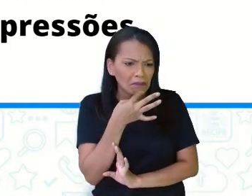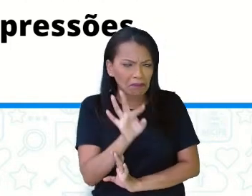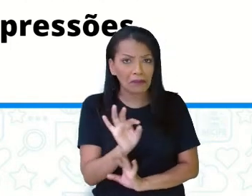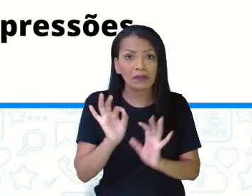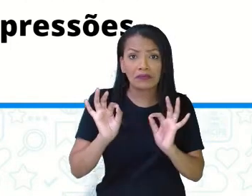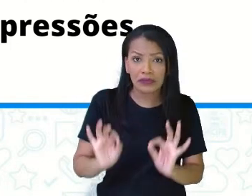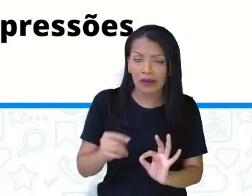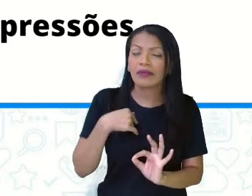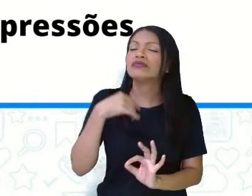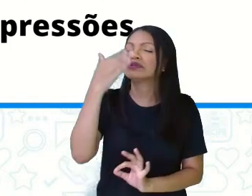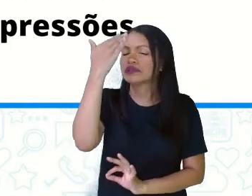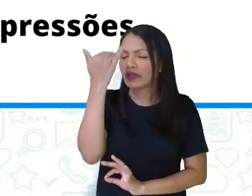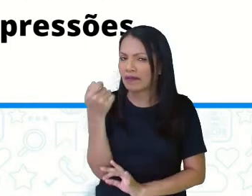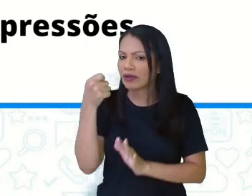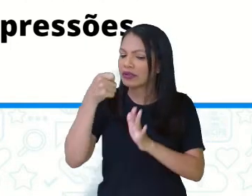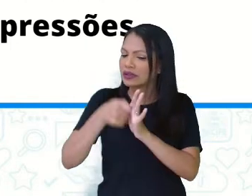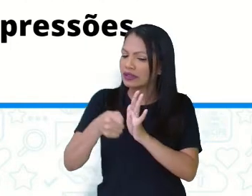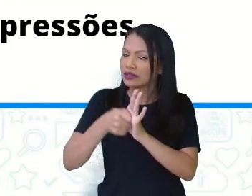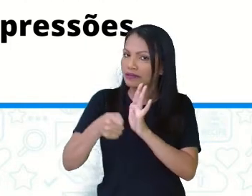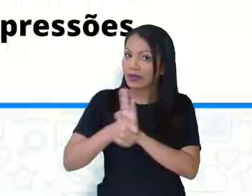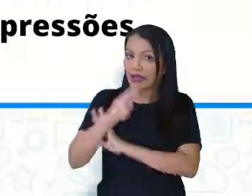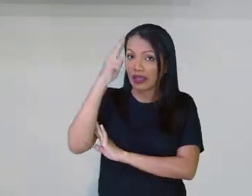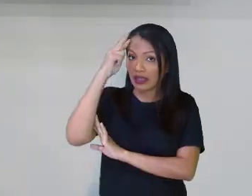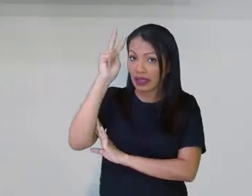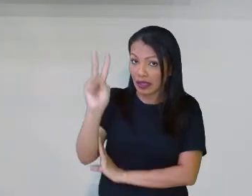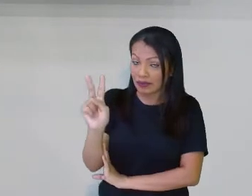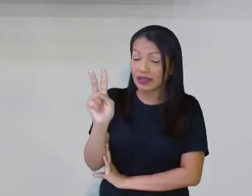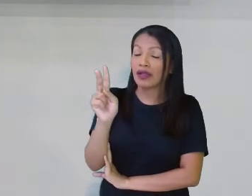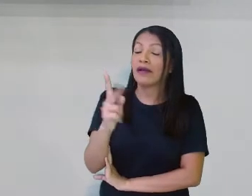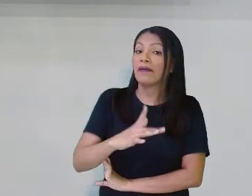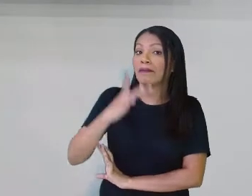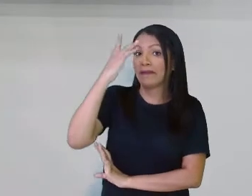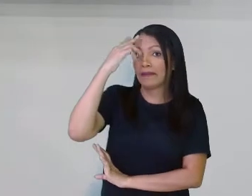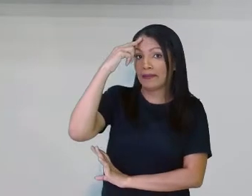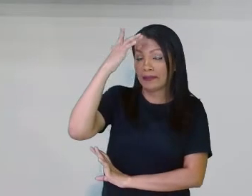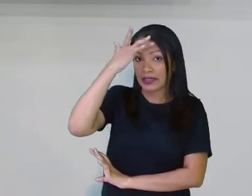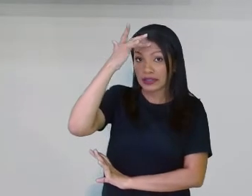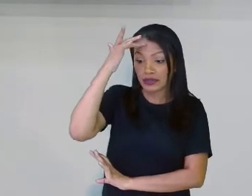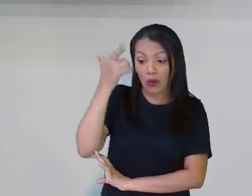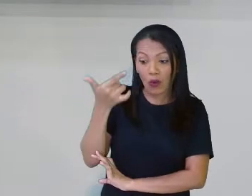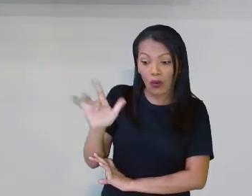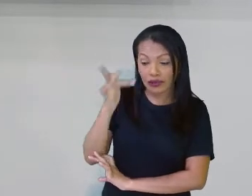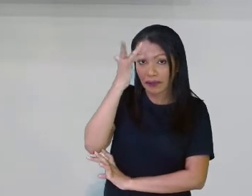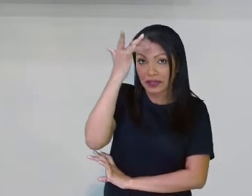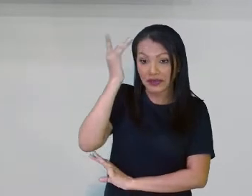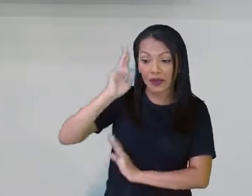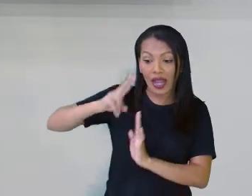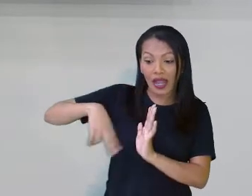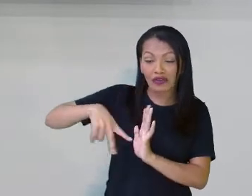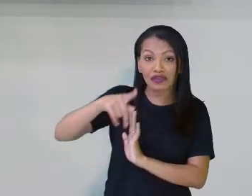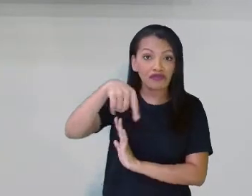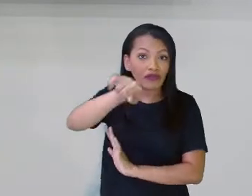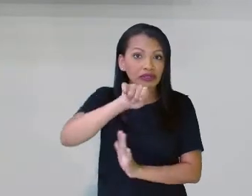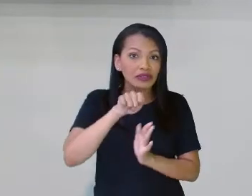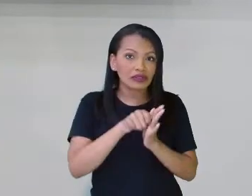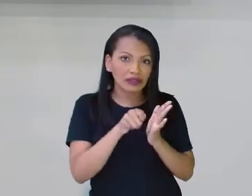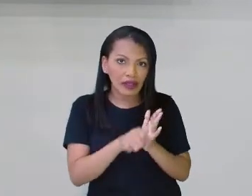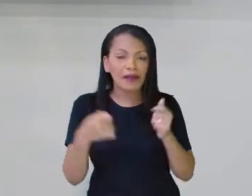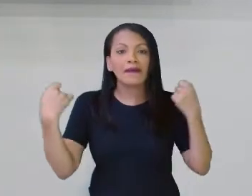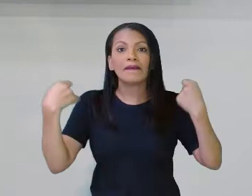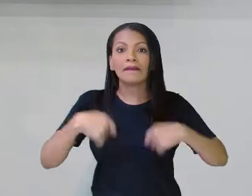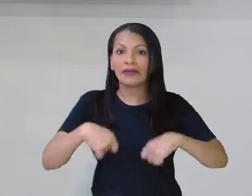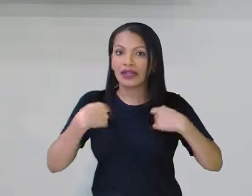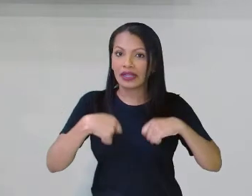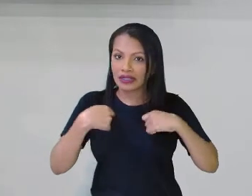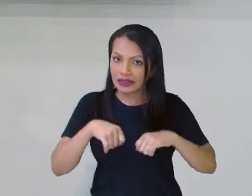está escrevendo. Lembre-se, alguém vai ler o que você escreveu. E aí, precisa ter alguma coisa realmente